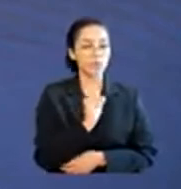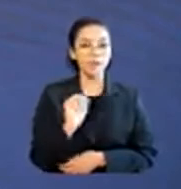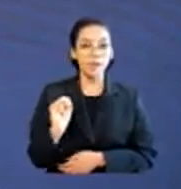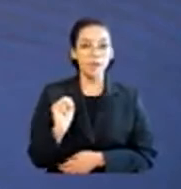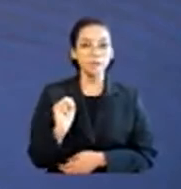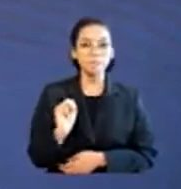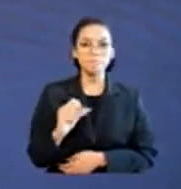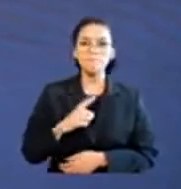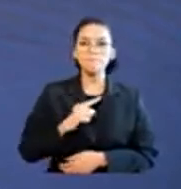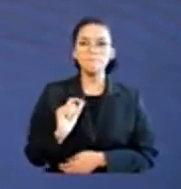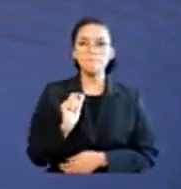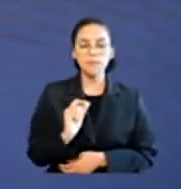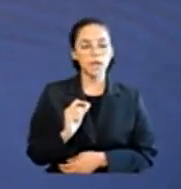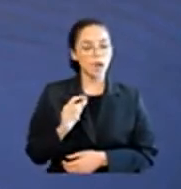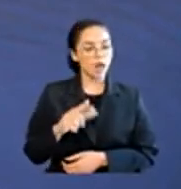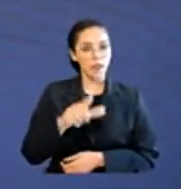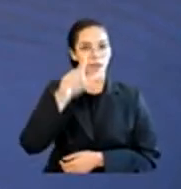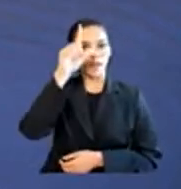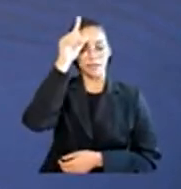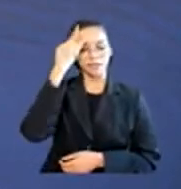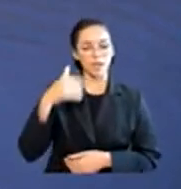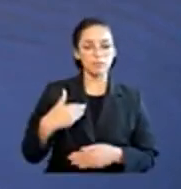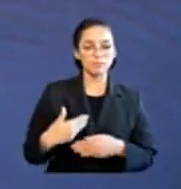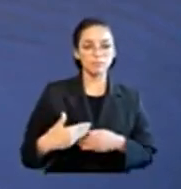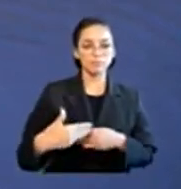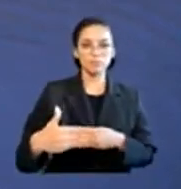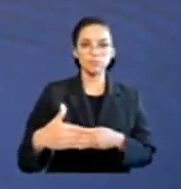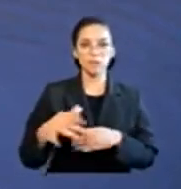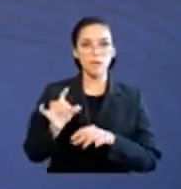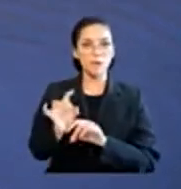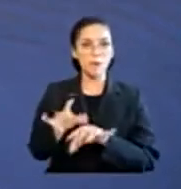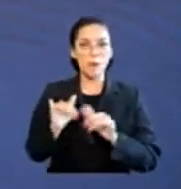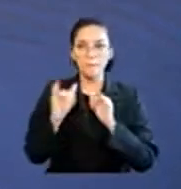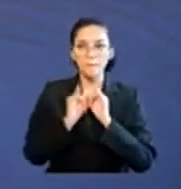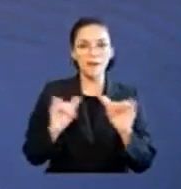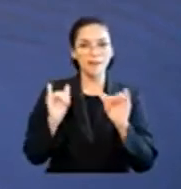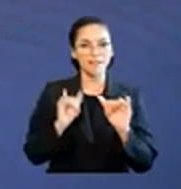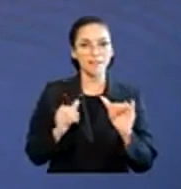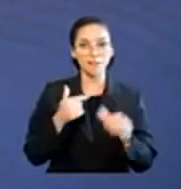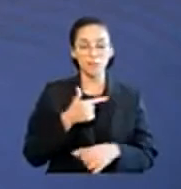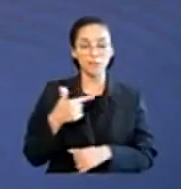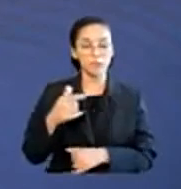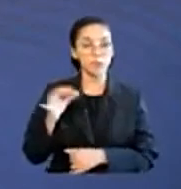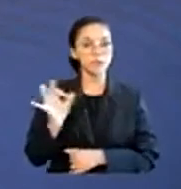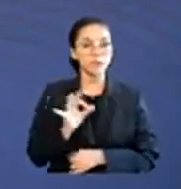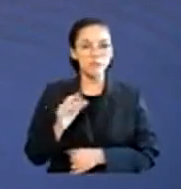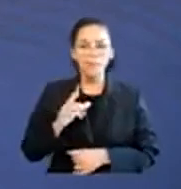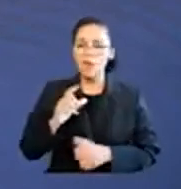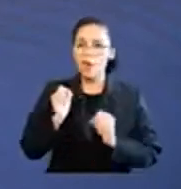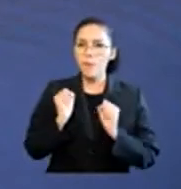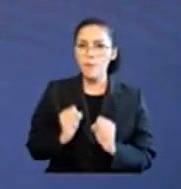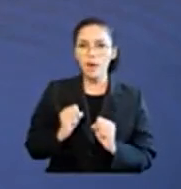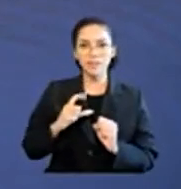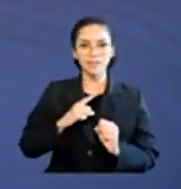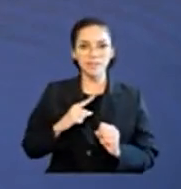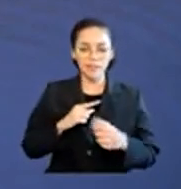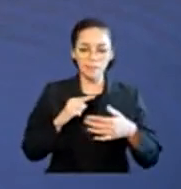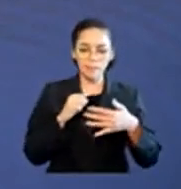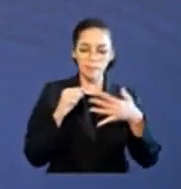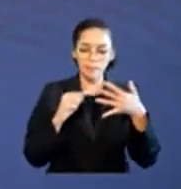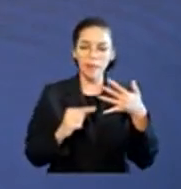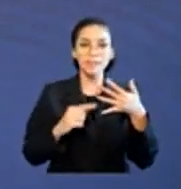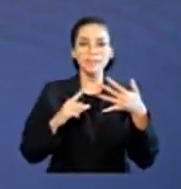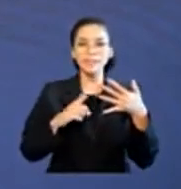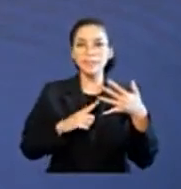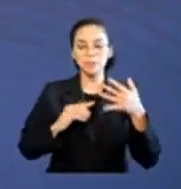de 22% de market share e tem tudo para continuar numa posição de muito destaque ao longo